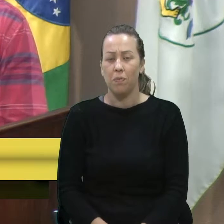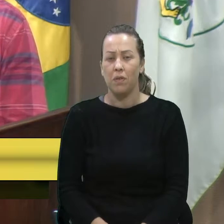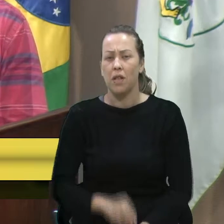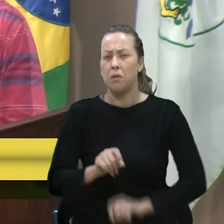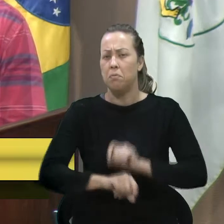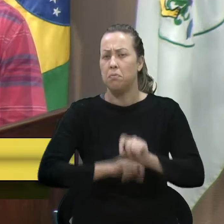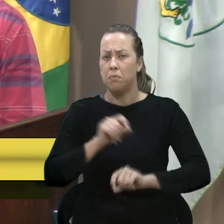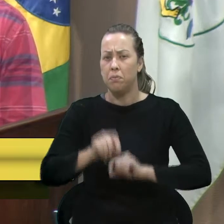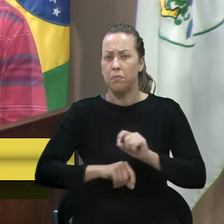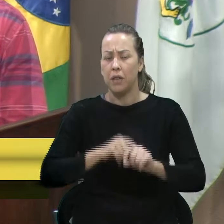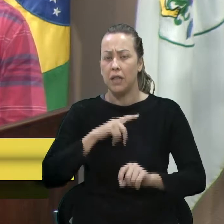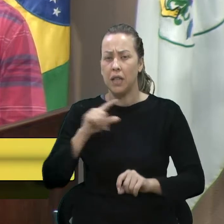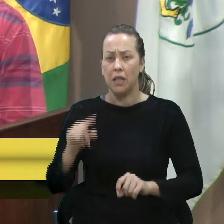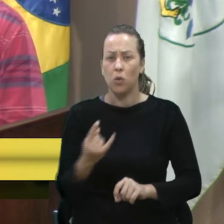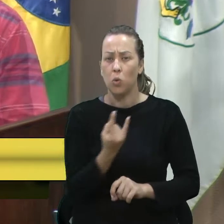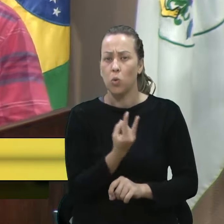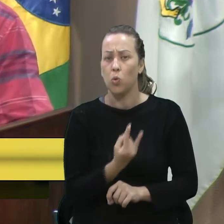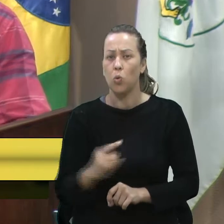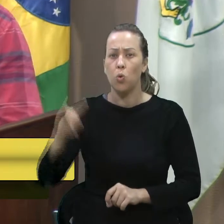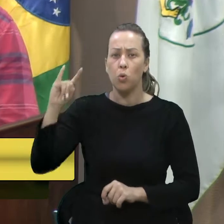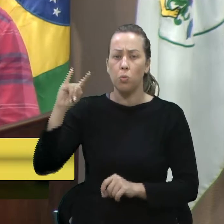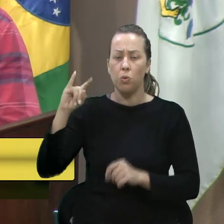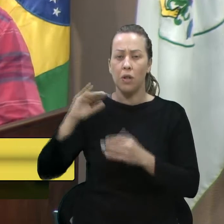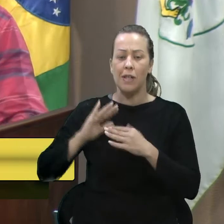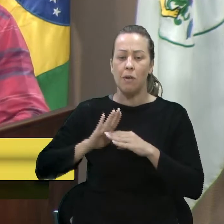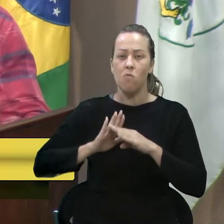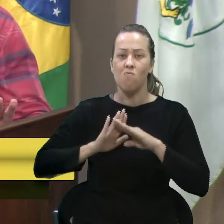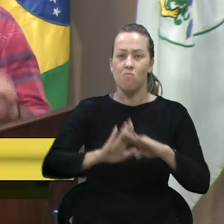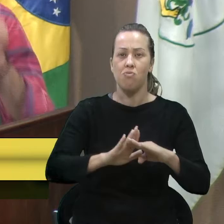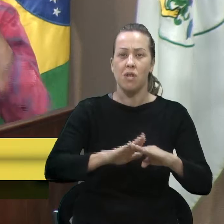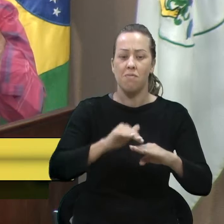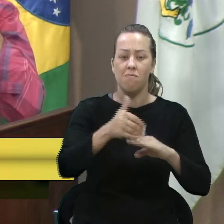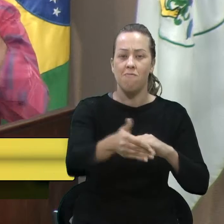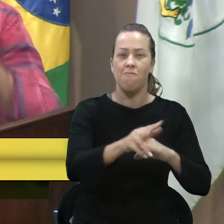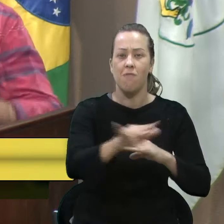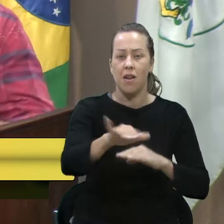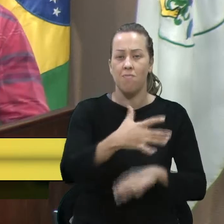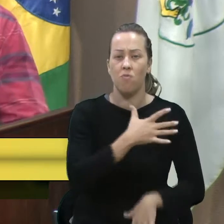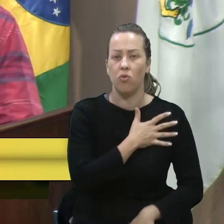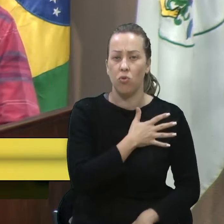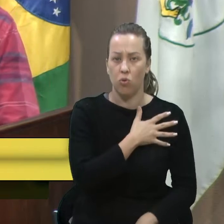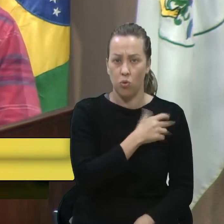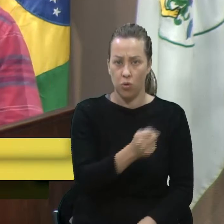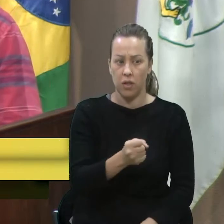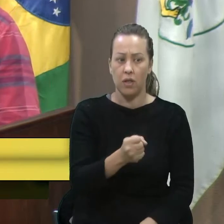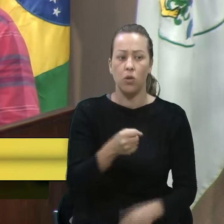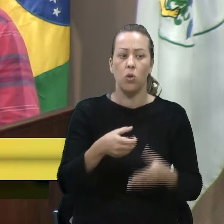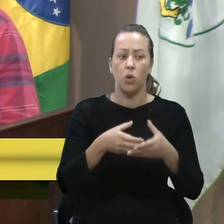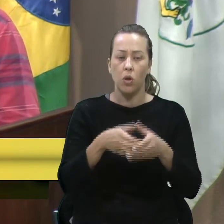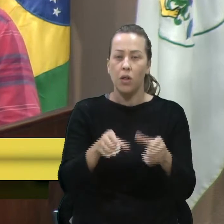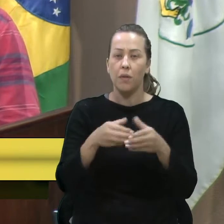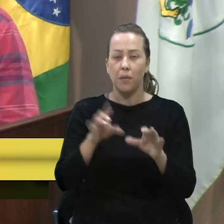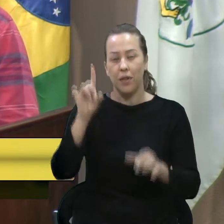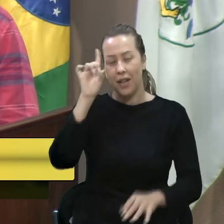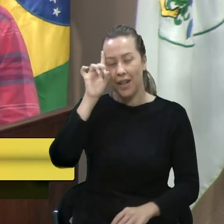Que agem como o último empurrão para o suicídio. São coisas que a gente convive no dia a dia, né?